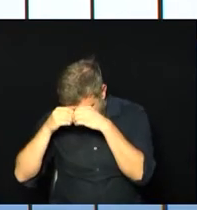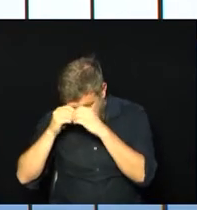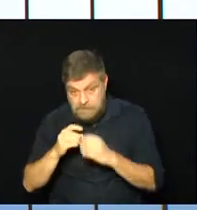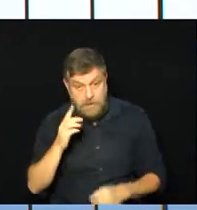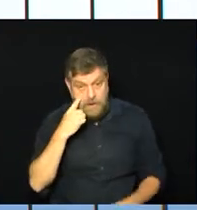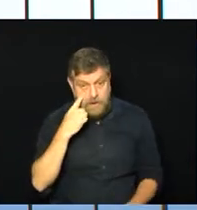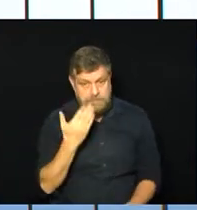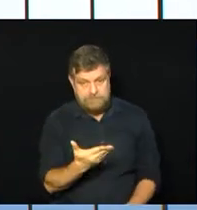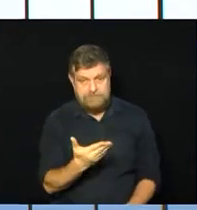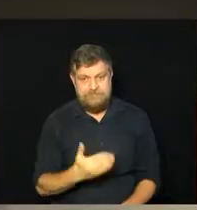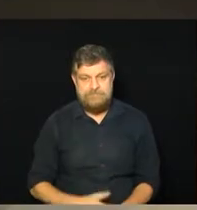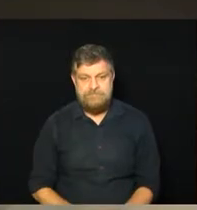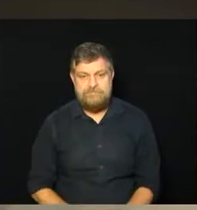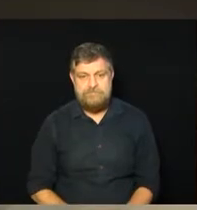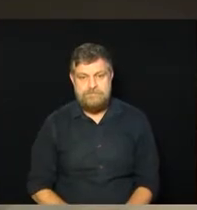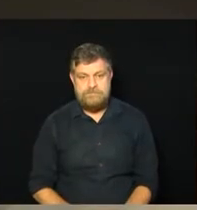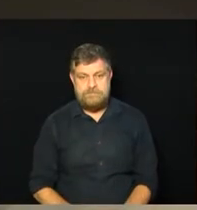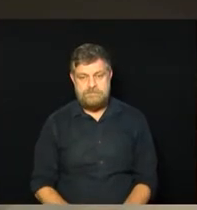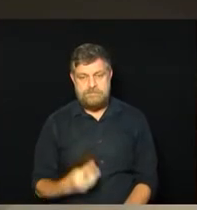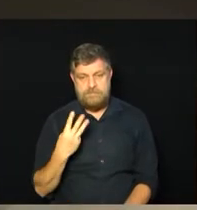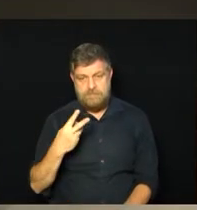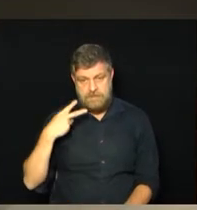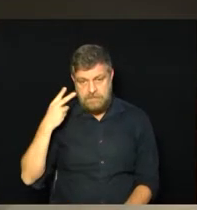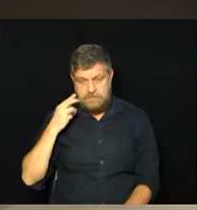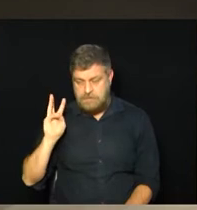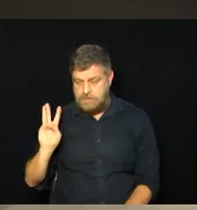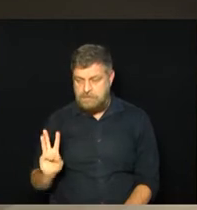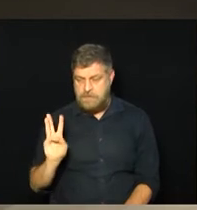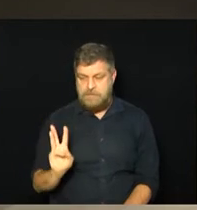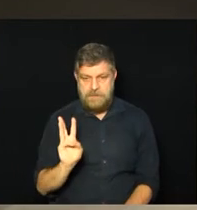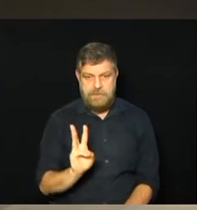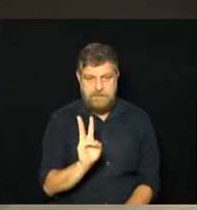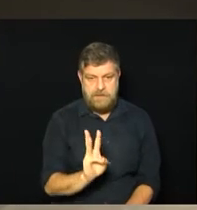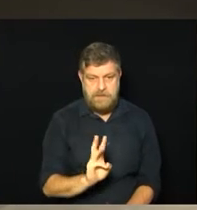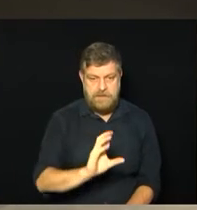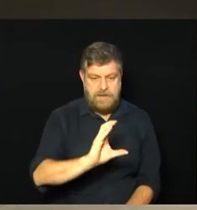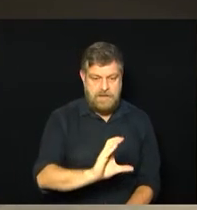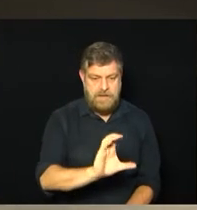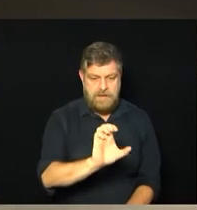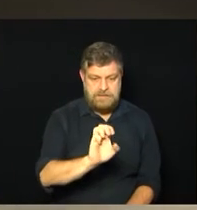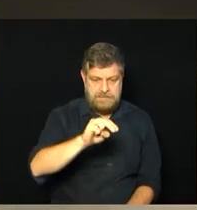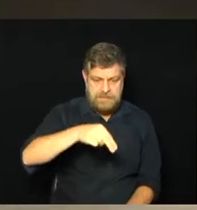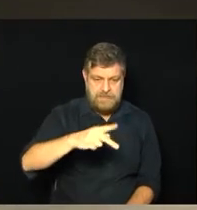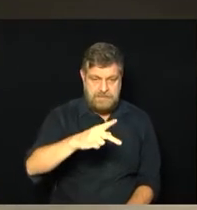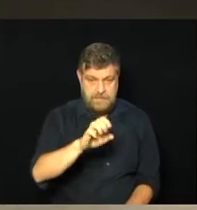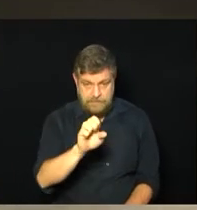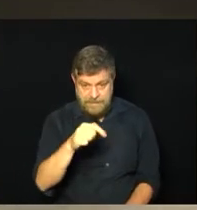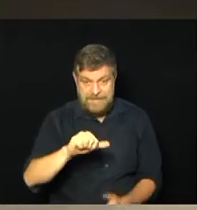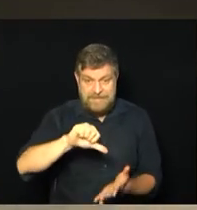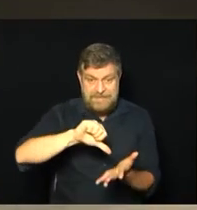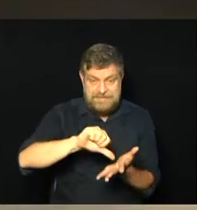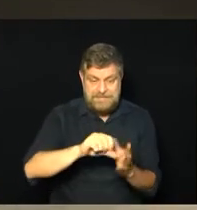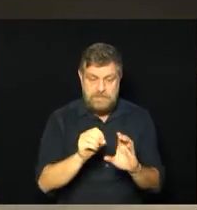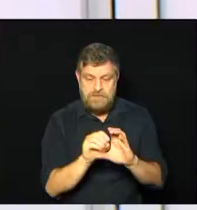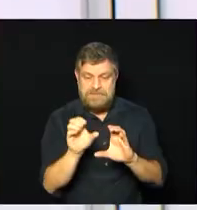Acompanhe. 3 vereadores visitaram o CNPEM com o objetivo de conhecer as contribuições do Centro Ciência e